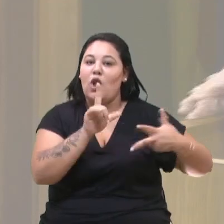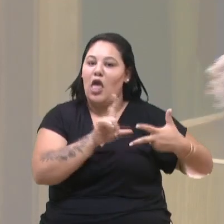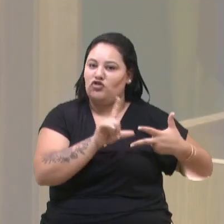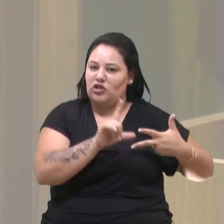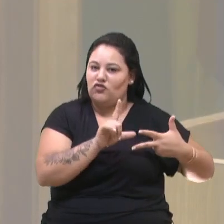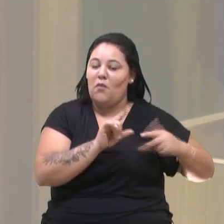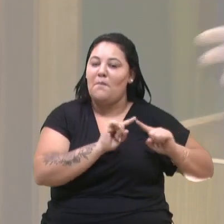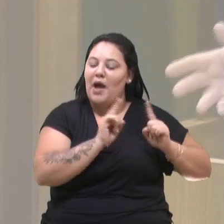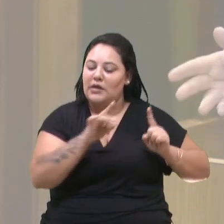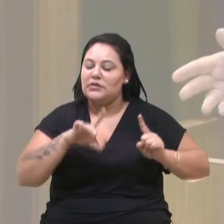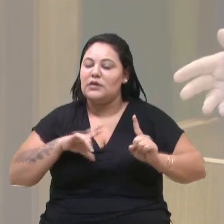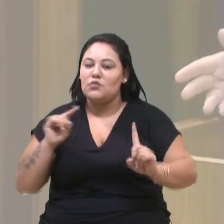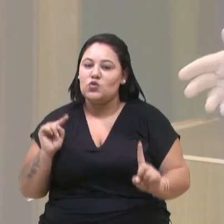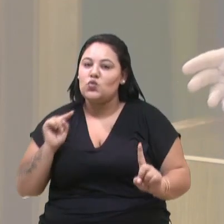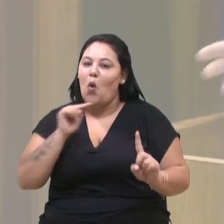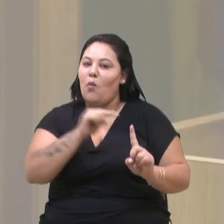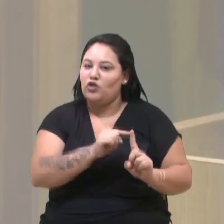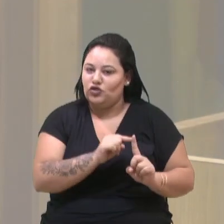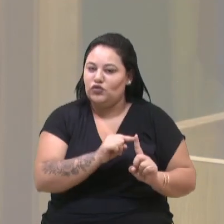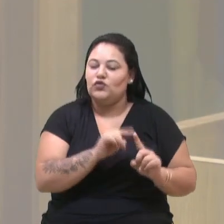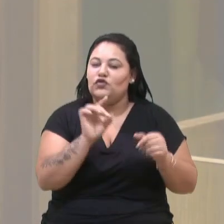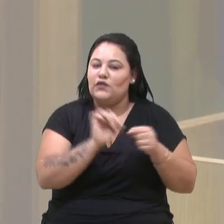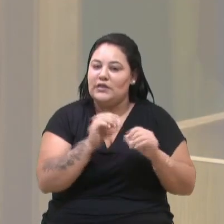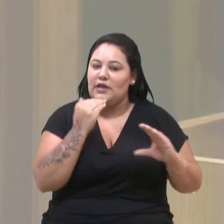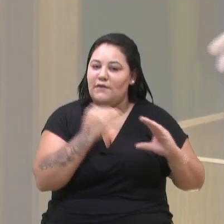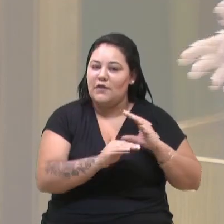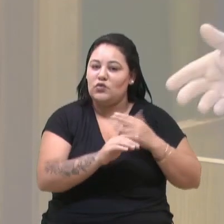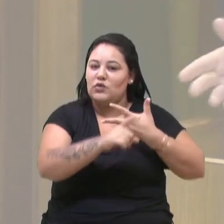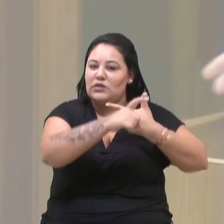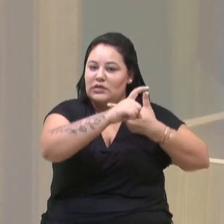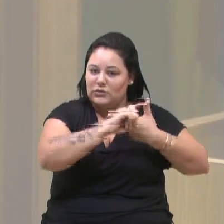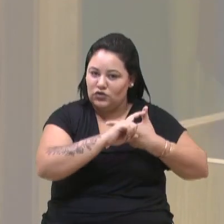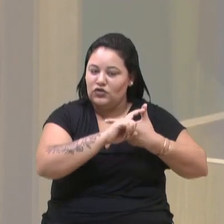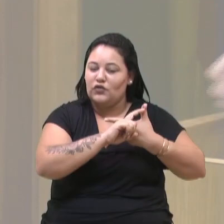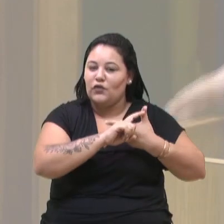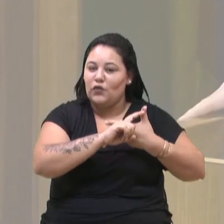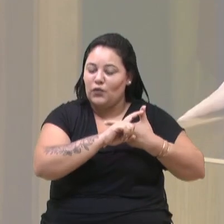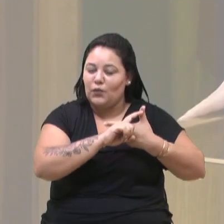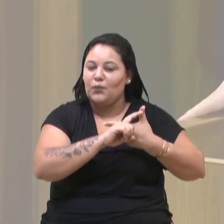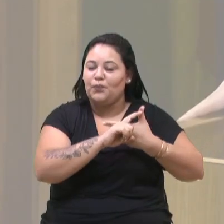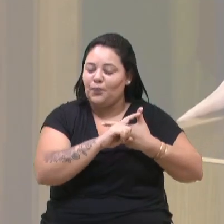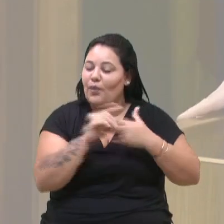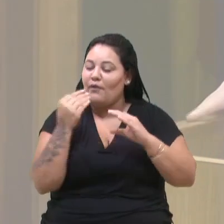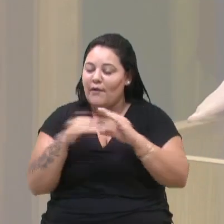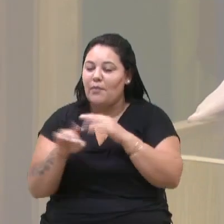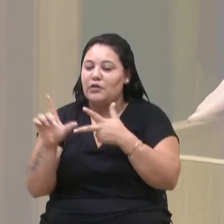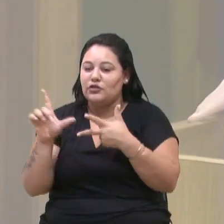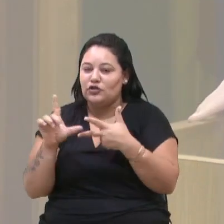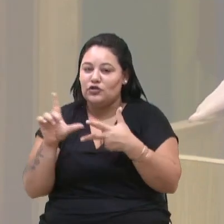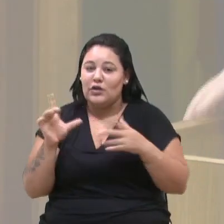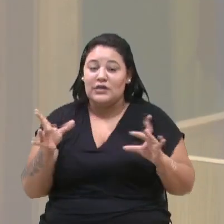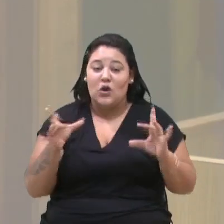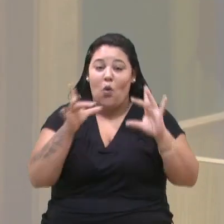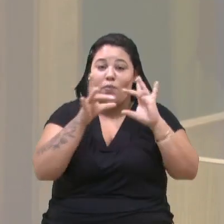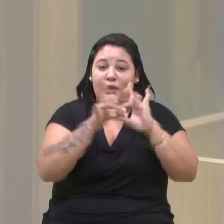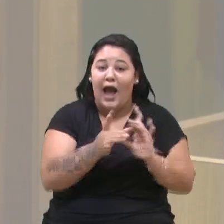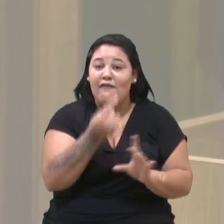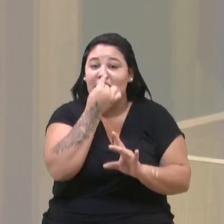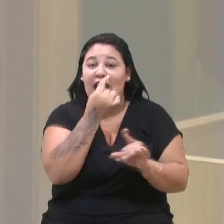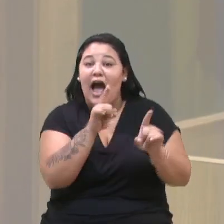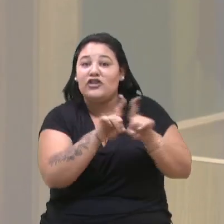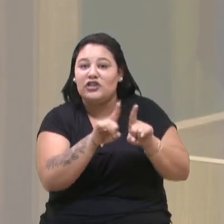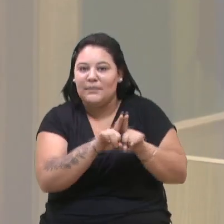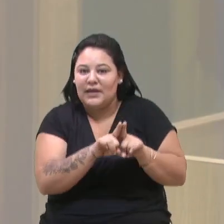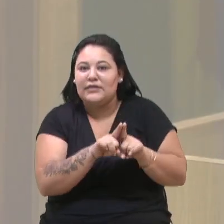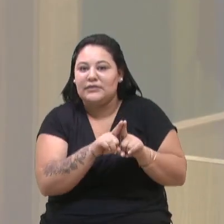missão destes encaminhamentos do Executivo, todo o trabalho desta interlocução com os colegas vereadores, levando também as